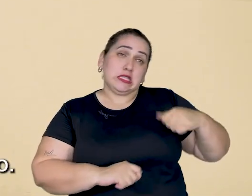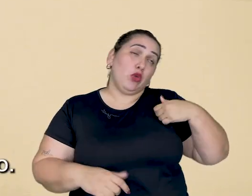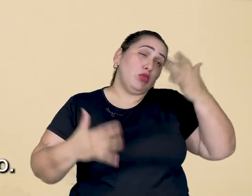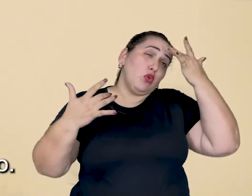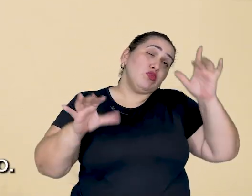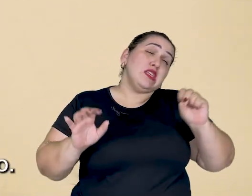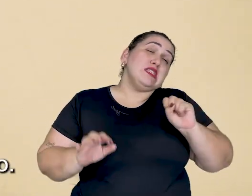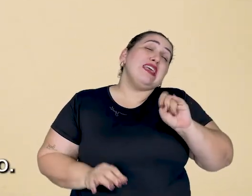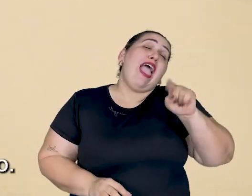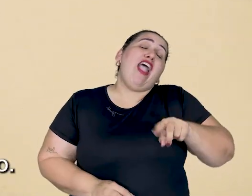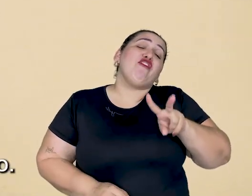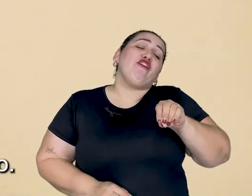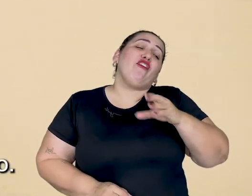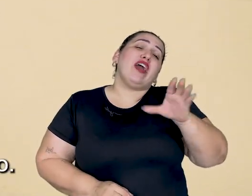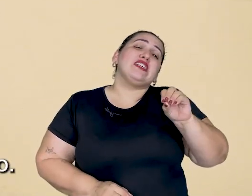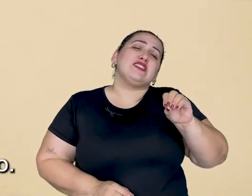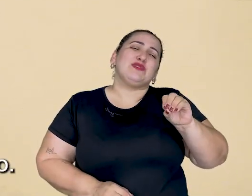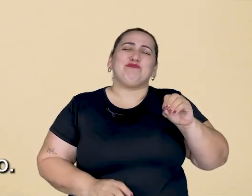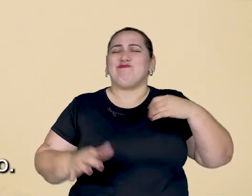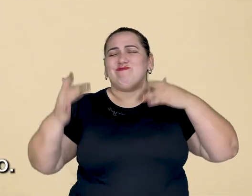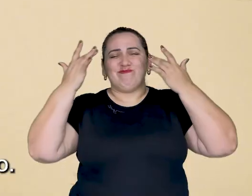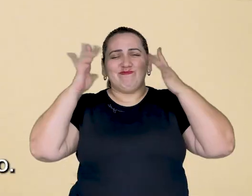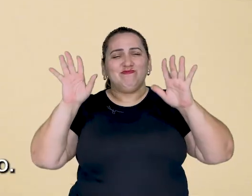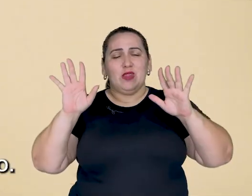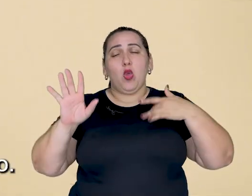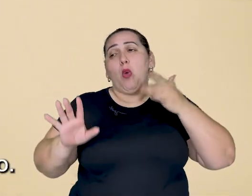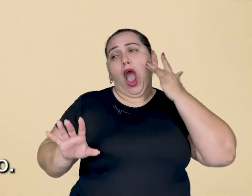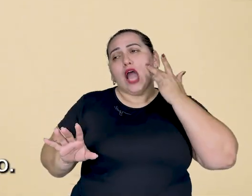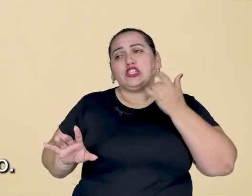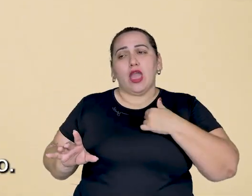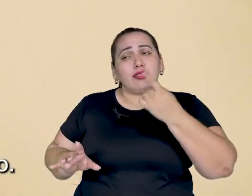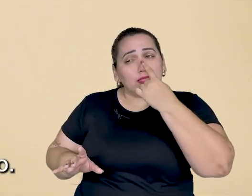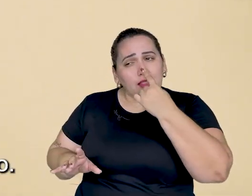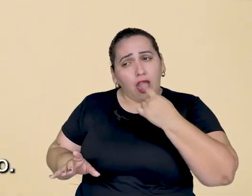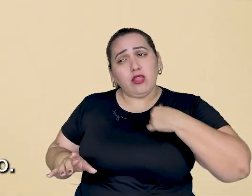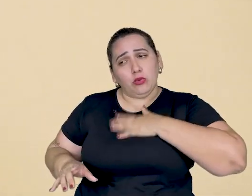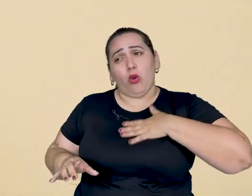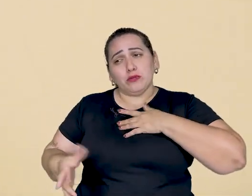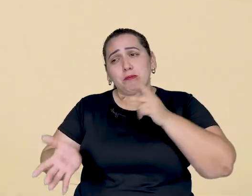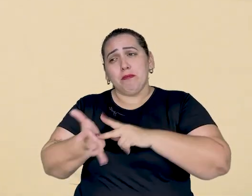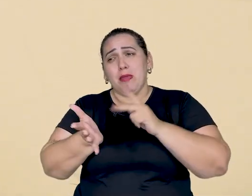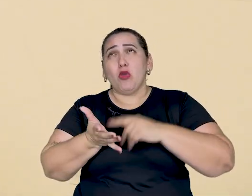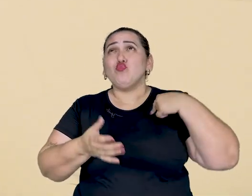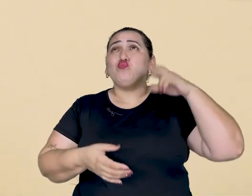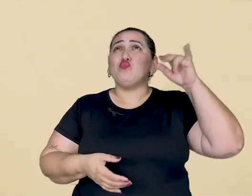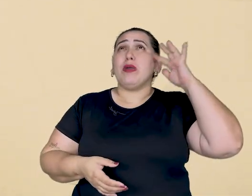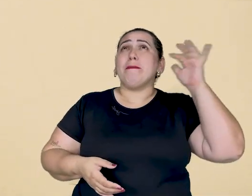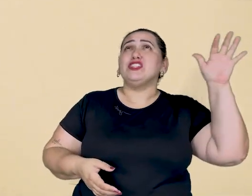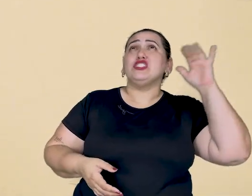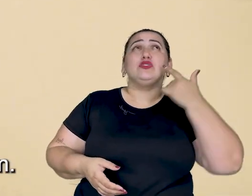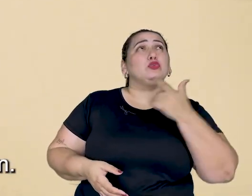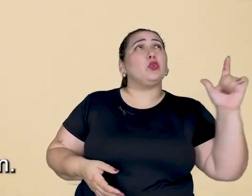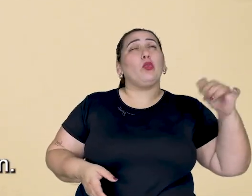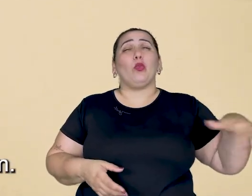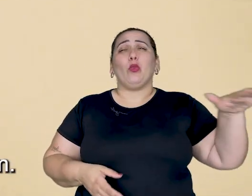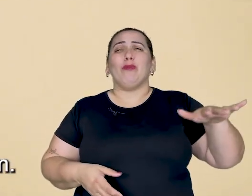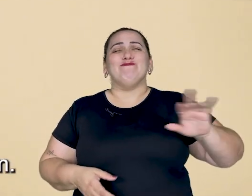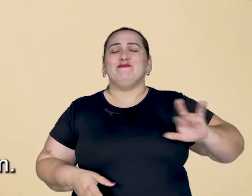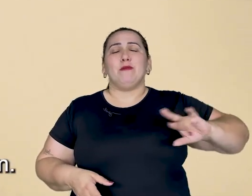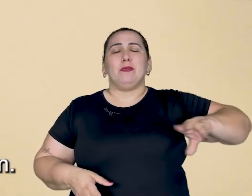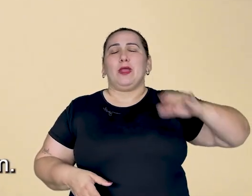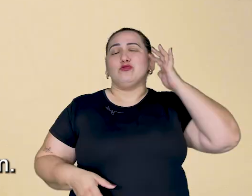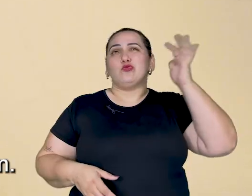não sei se uma vocação, eu acho que talvez, eu me identifico muito, eu não me vejo fazendo outra coisa, mas não